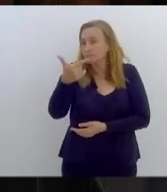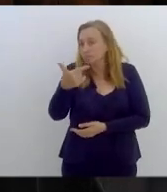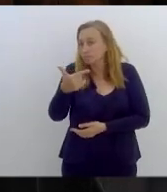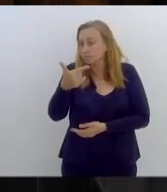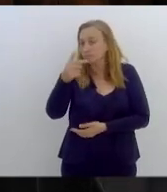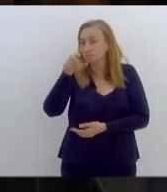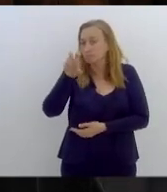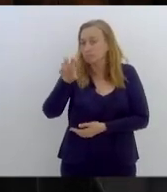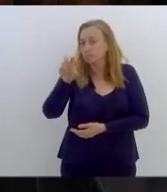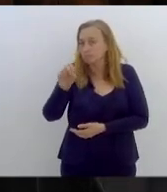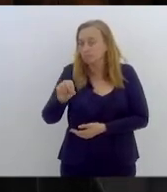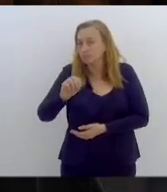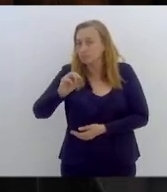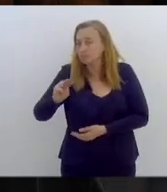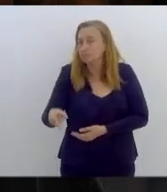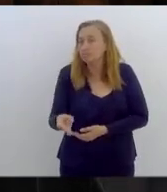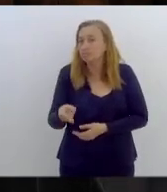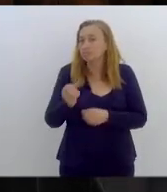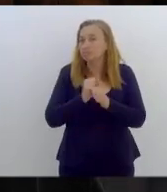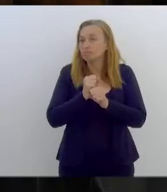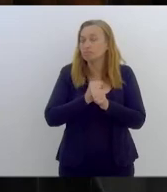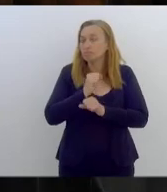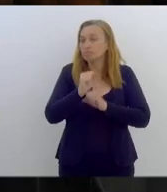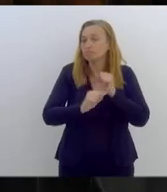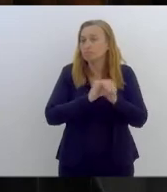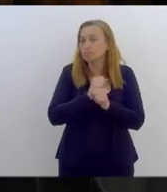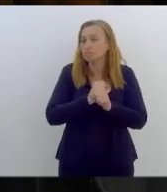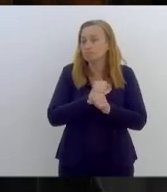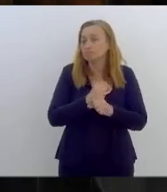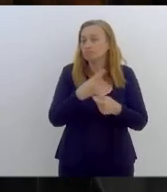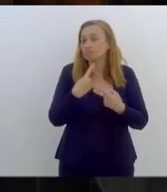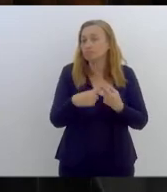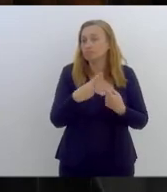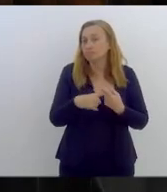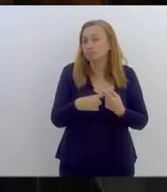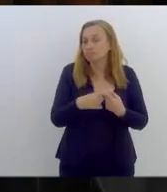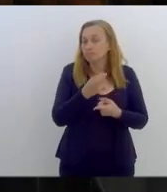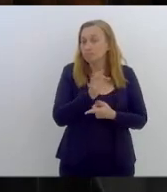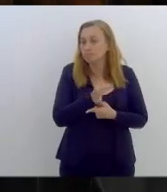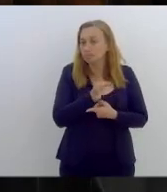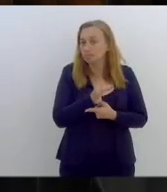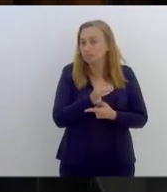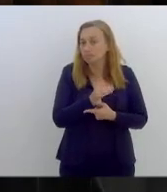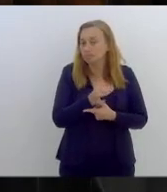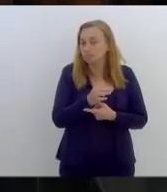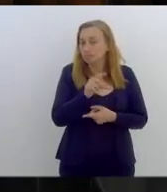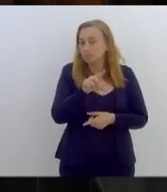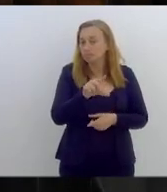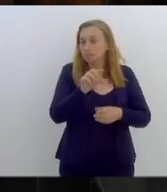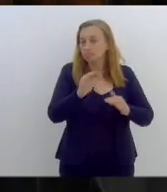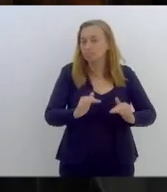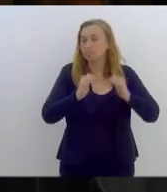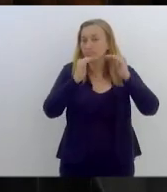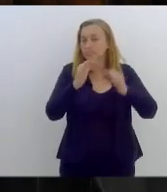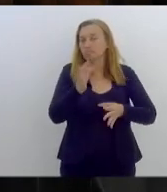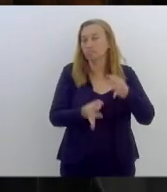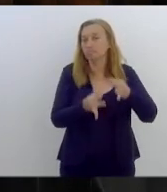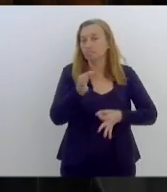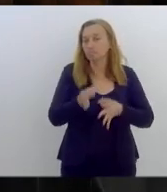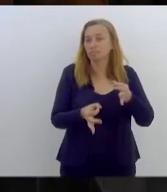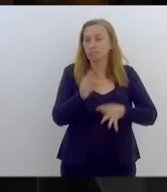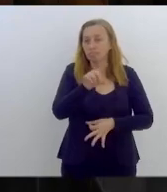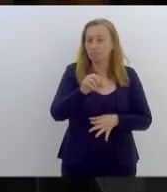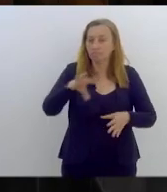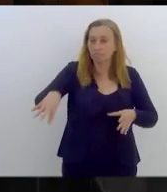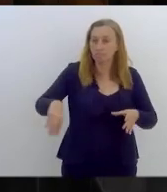250 milhões por ano porque a Rigor por decisão do supremo ele tem